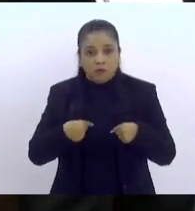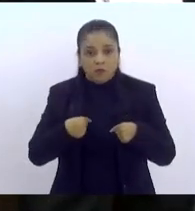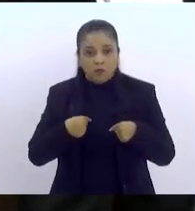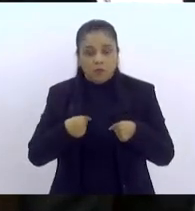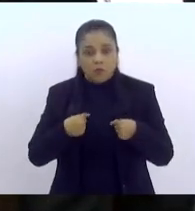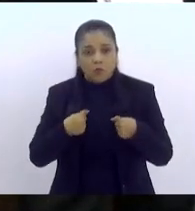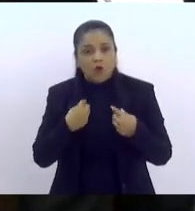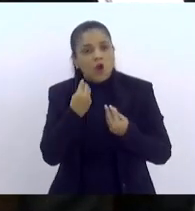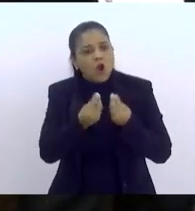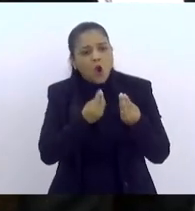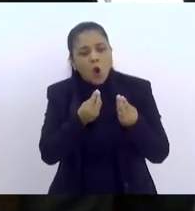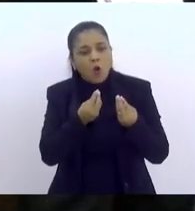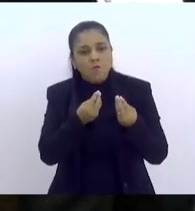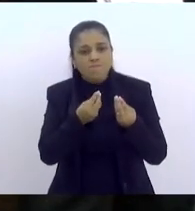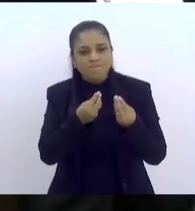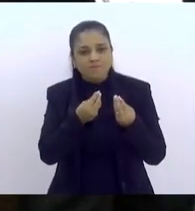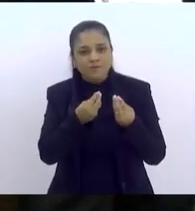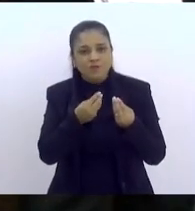o nível